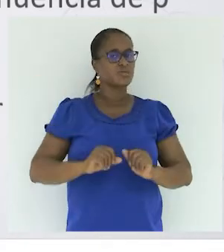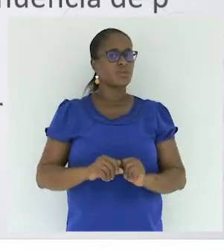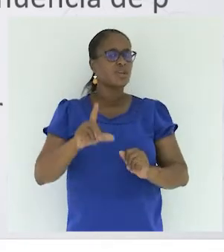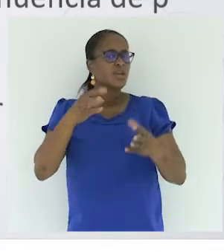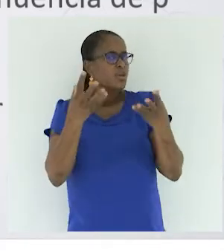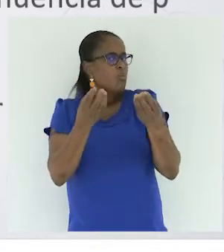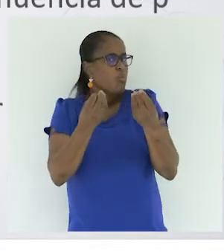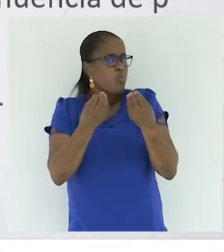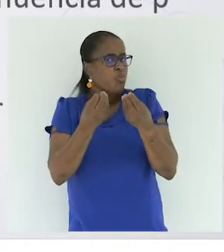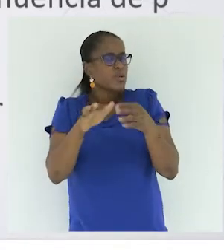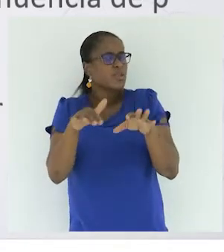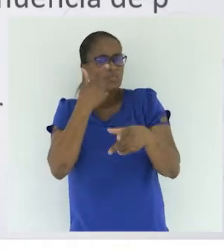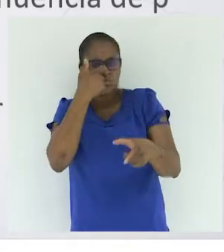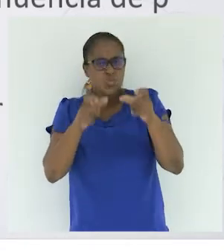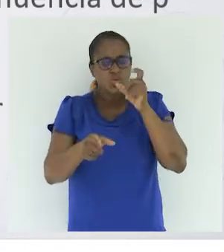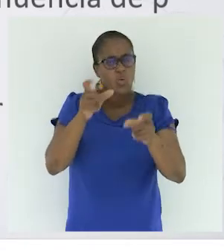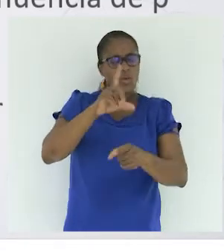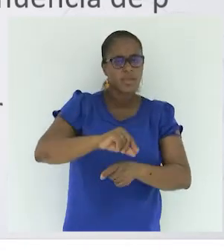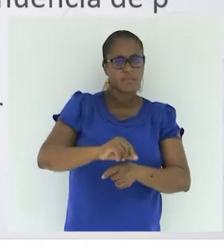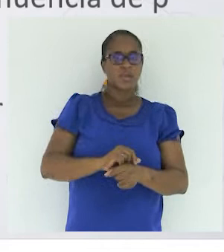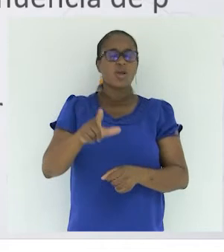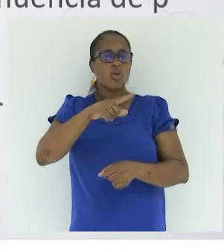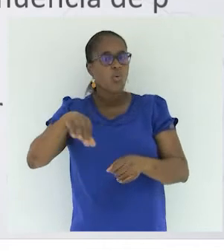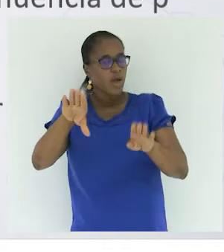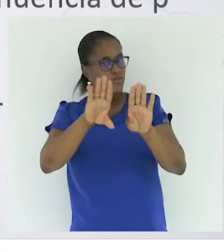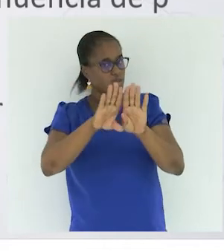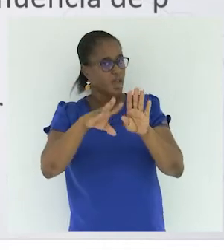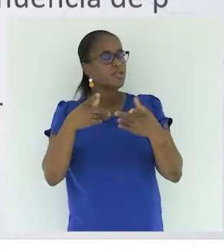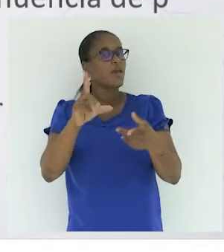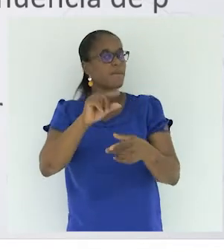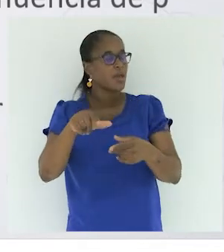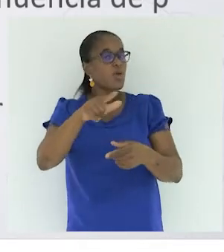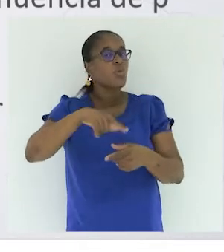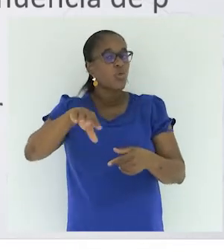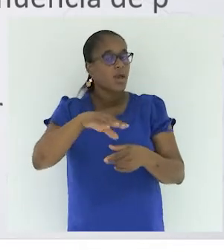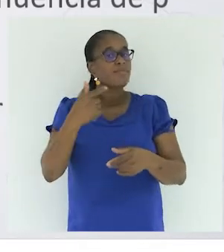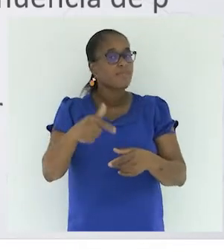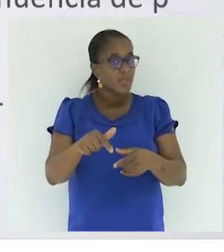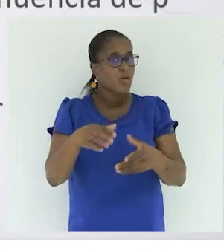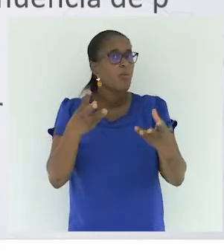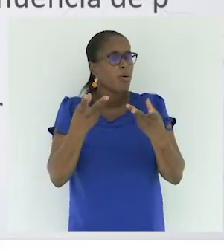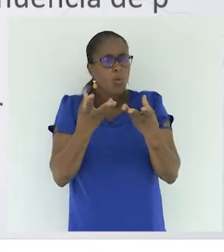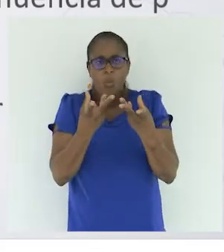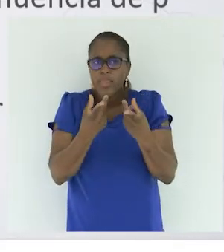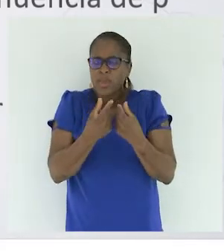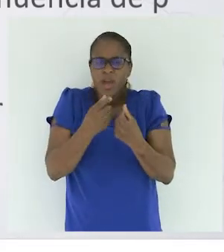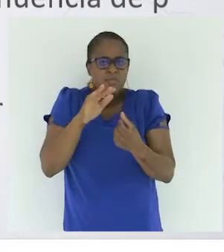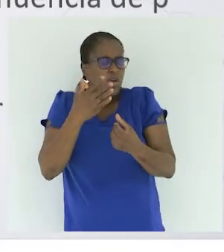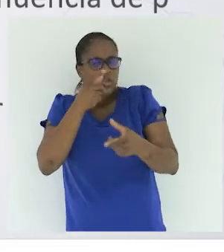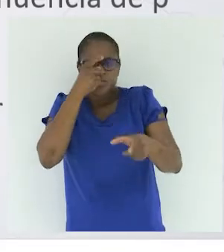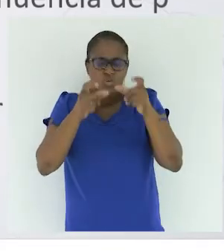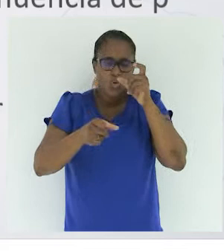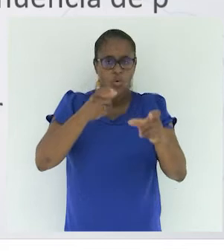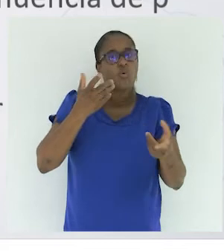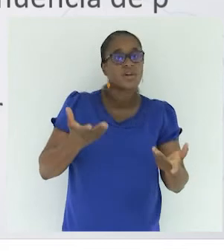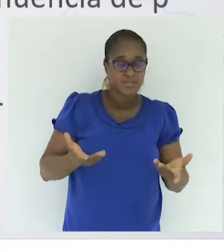de muita afluência de pessoas. Nos lugares fechados e nos lugares onde temos uma quantidade razoável de